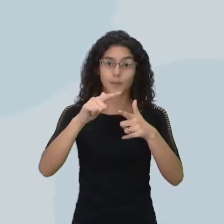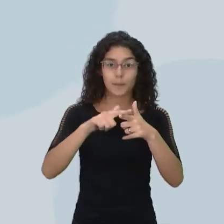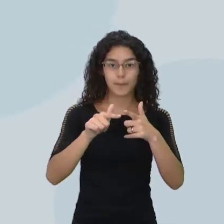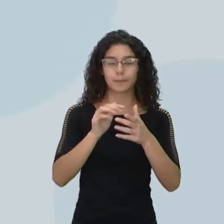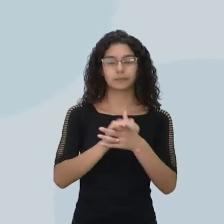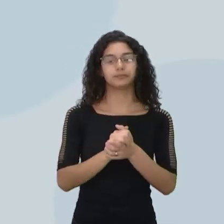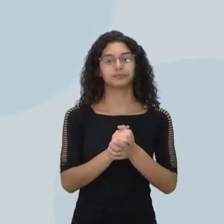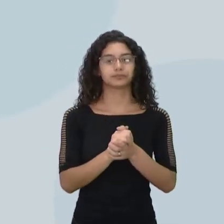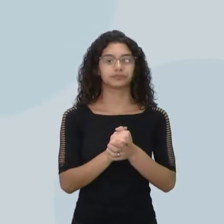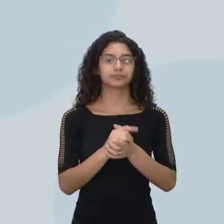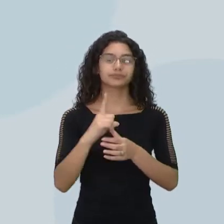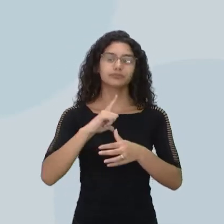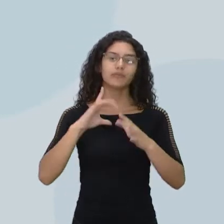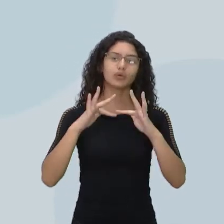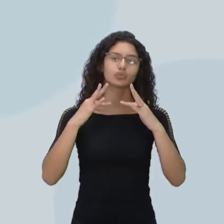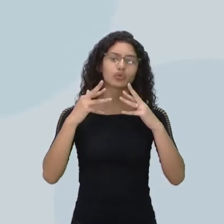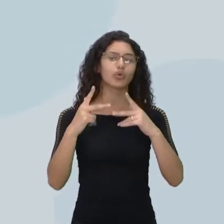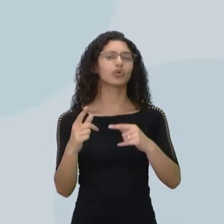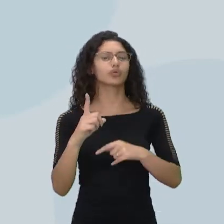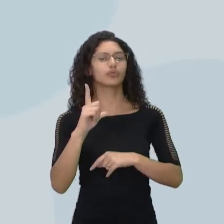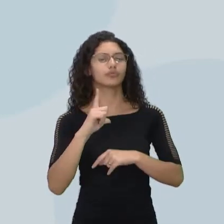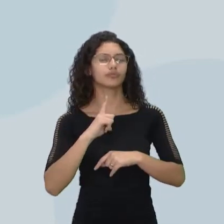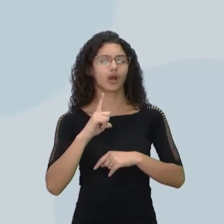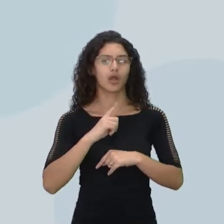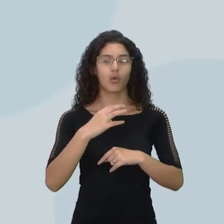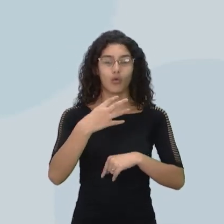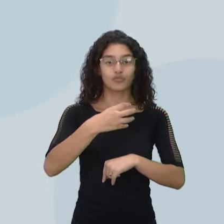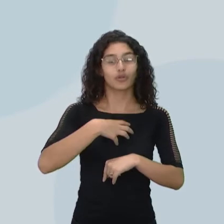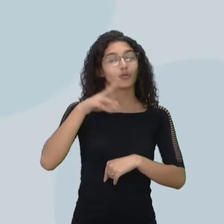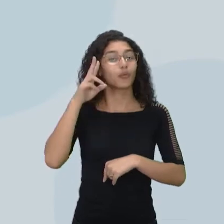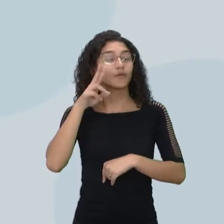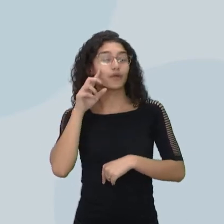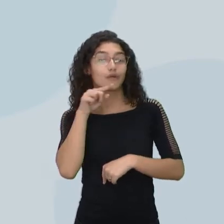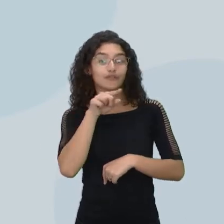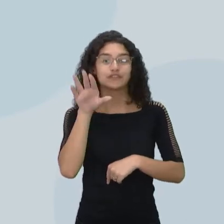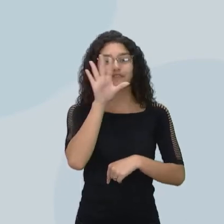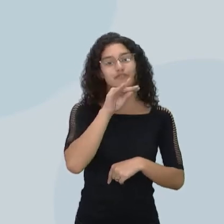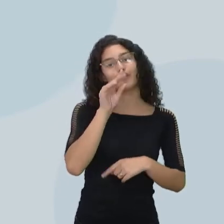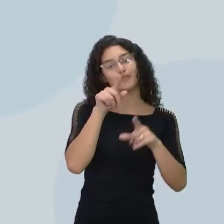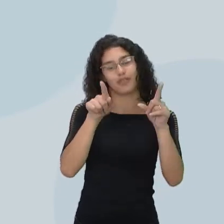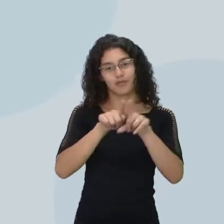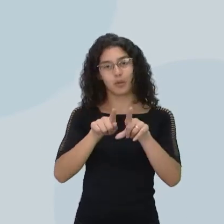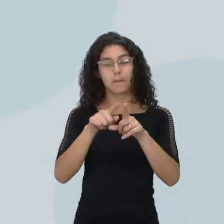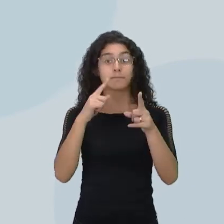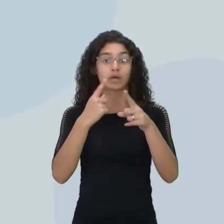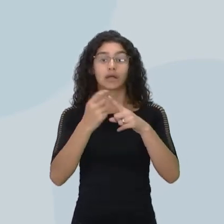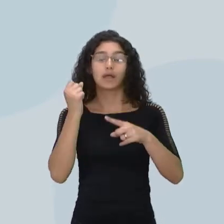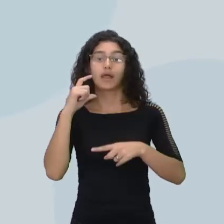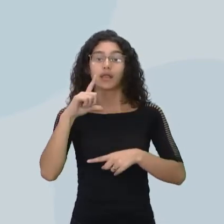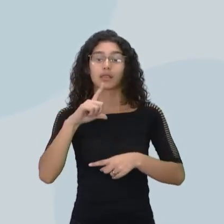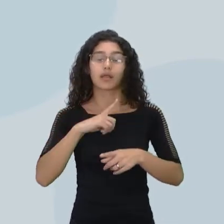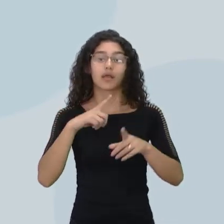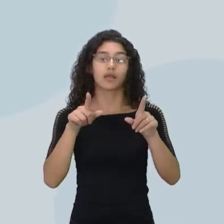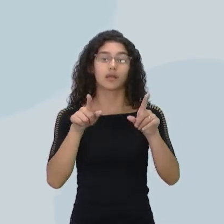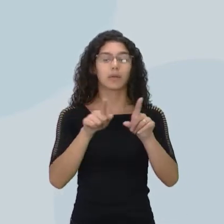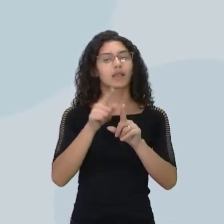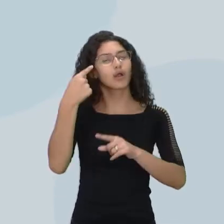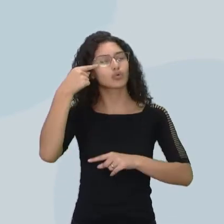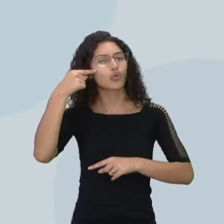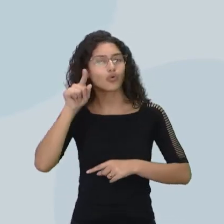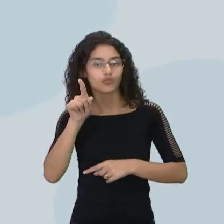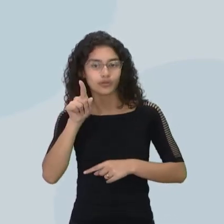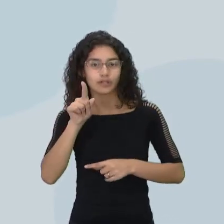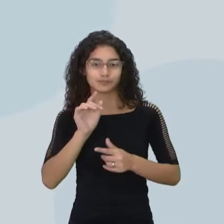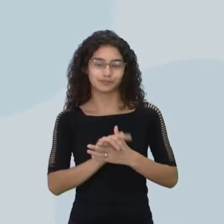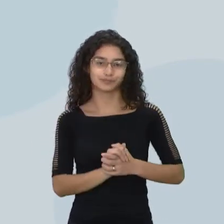que tem tudo a ver a estética do barroco com a história que você contou, porque se trata ali da dúvida, e